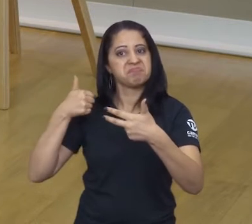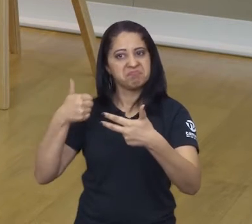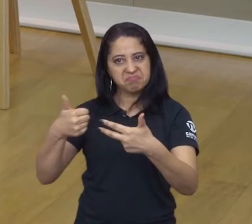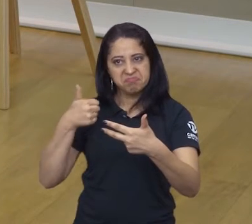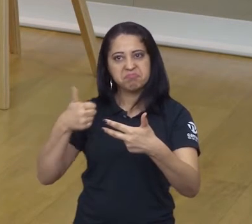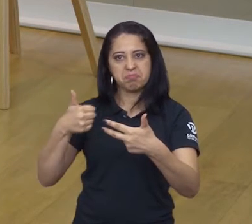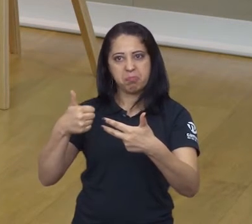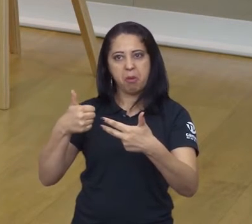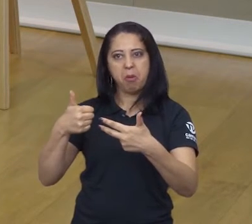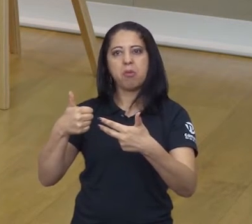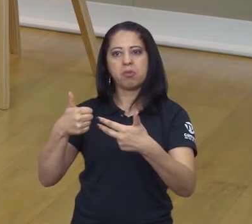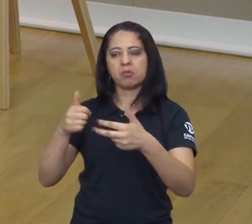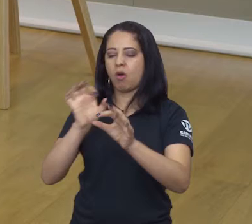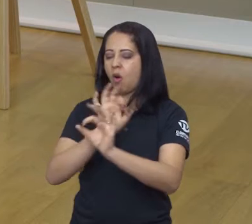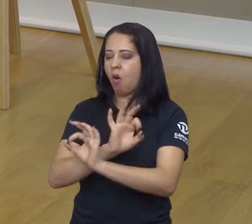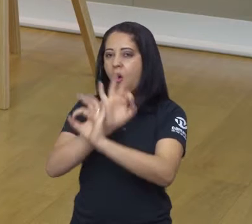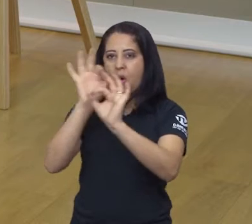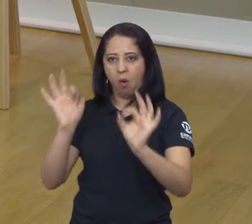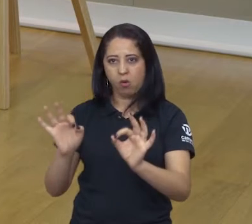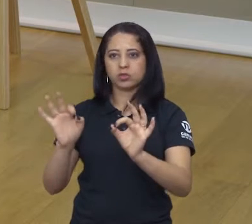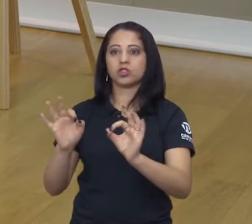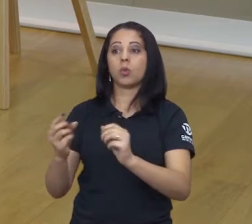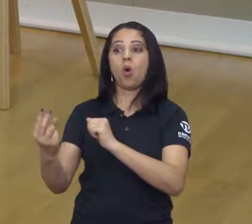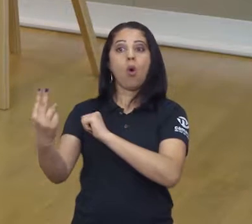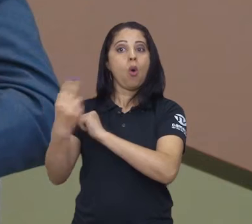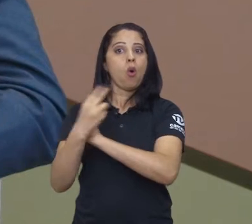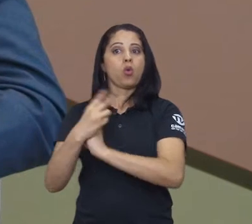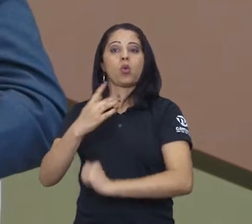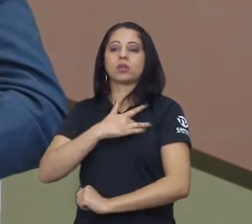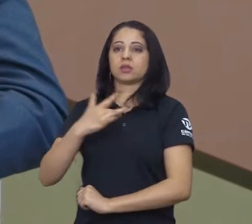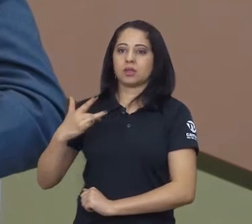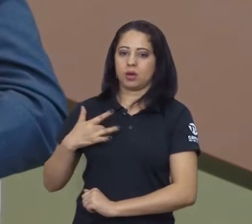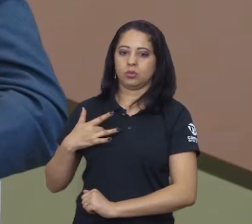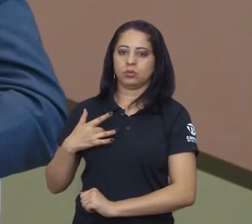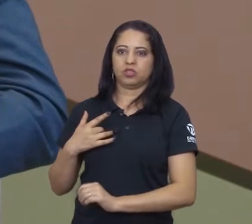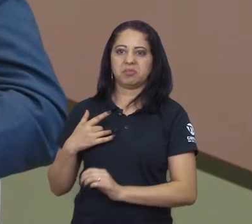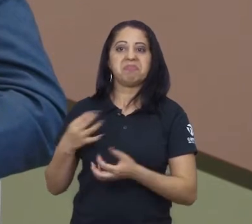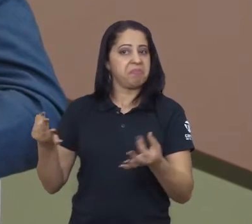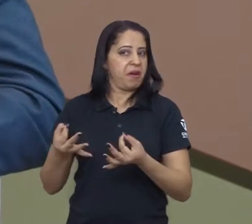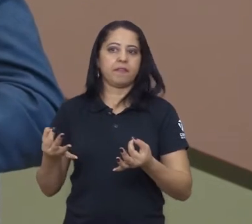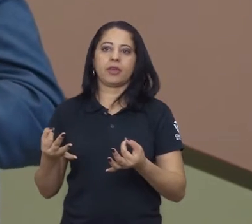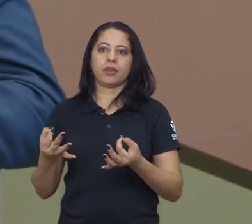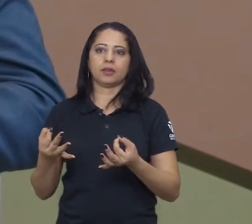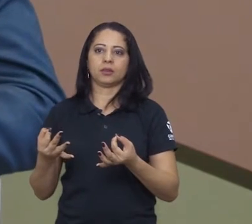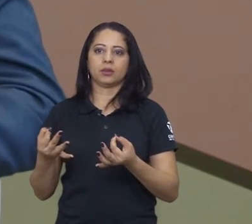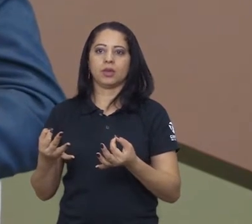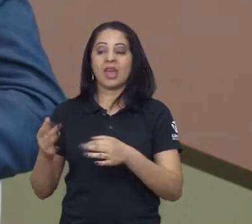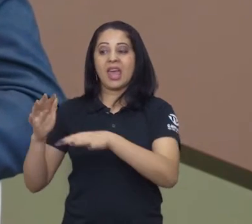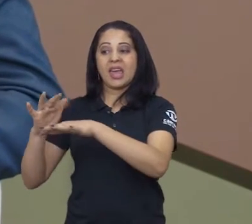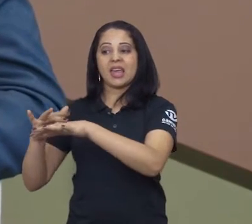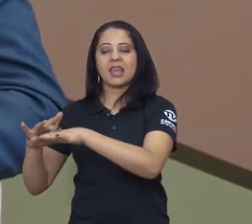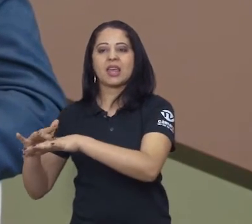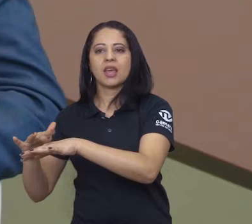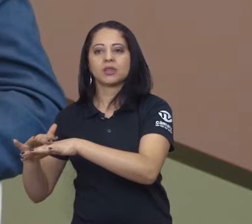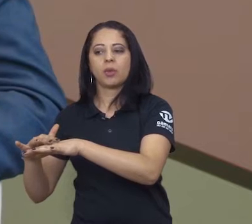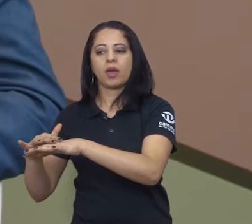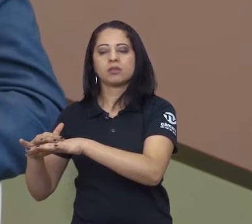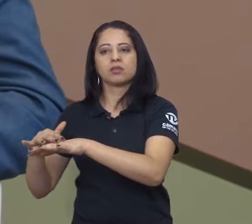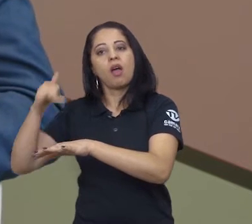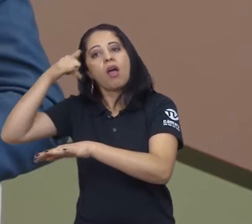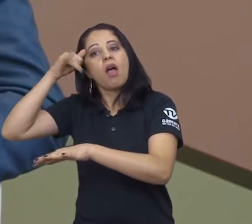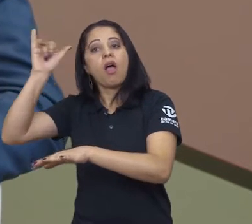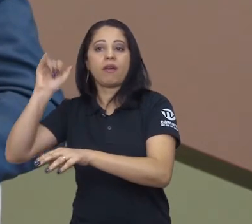eh faz acordar os gens da saúde ótimo e adormecer osos gens da